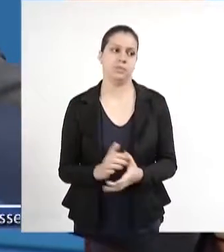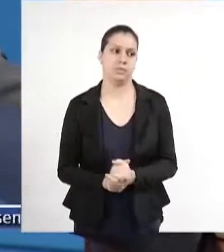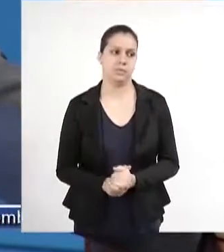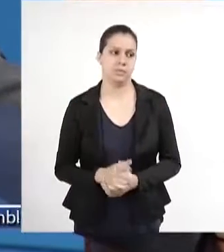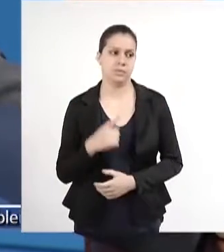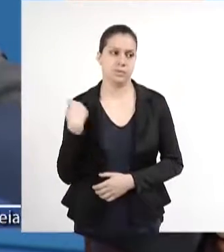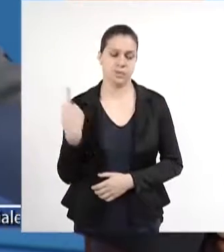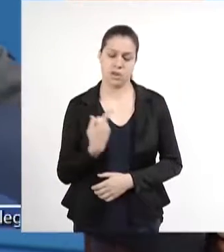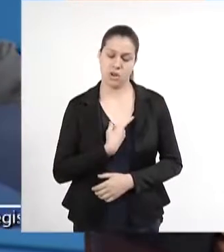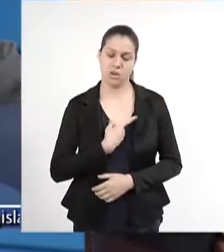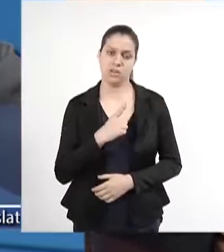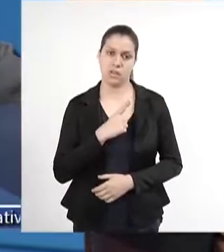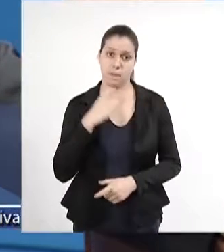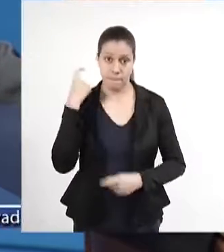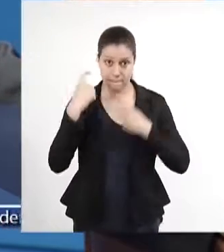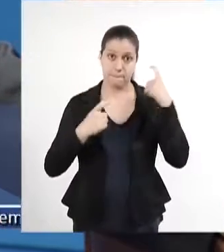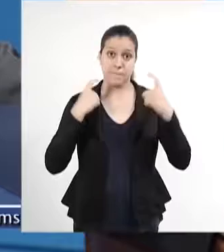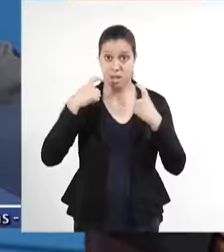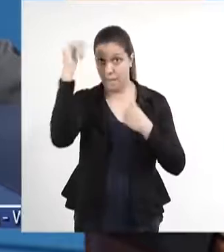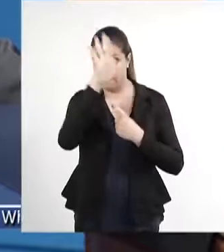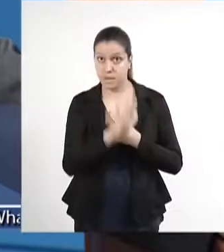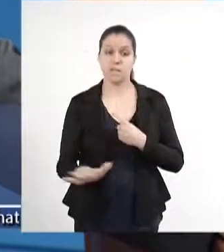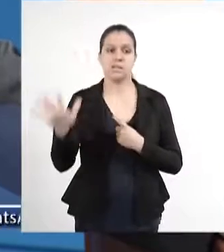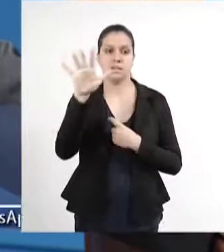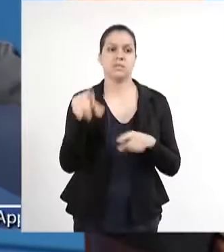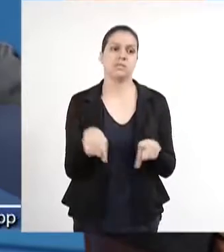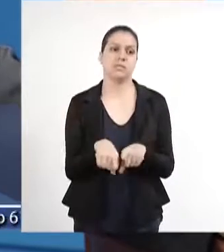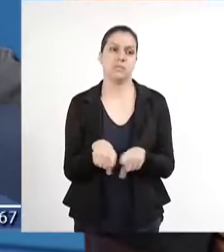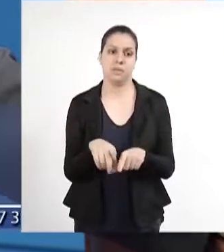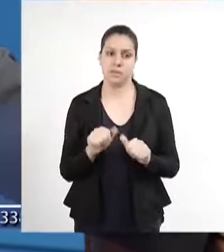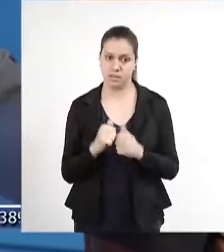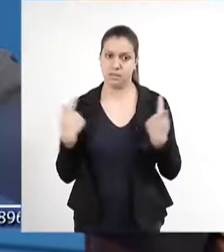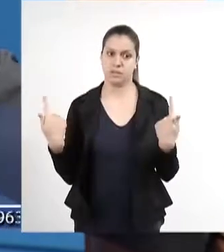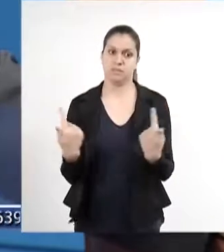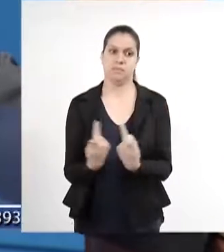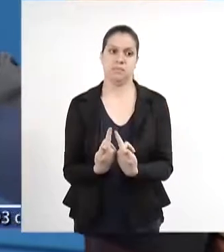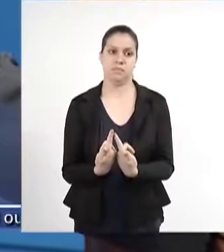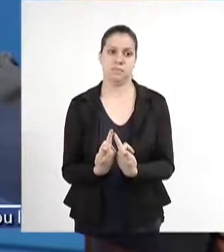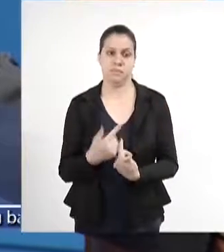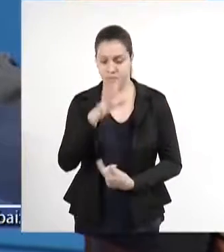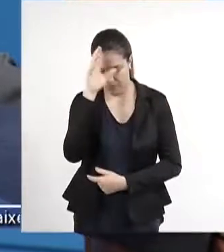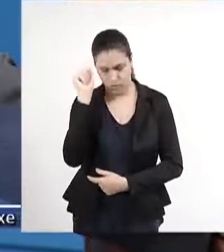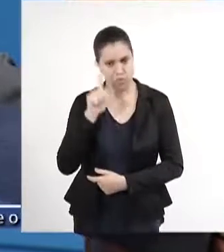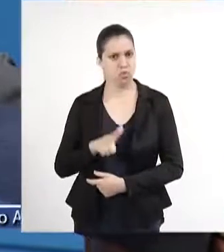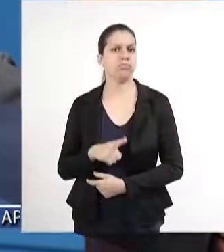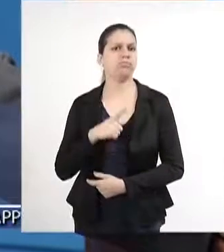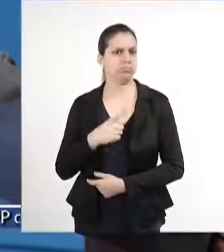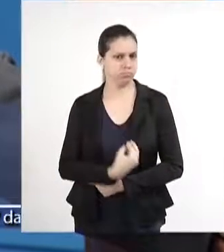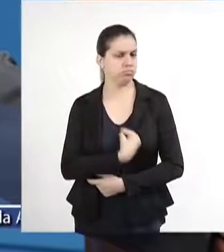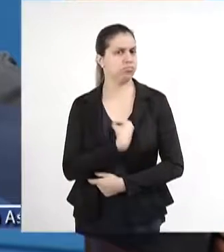gente, preocupado também com a questão nacional, a Assembleia Legislativa de Mato Grosso do Sul participa ativamente,